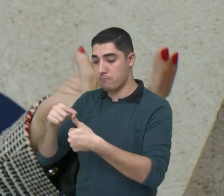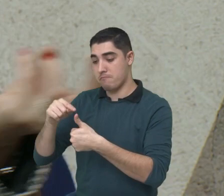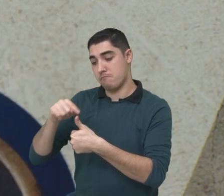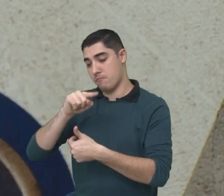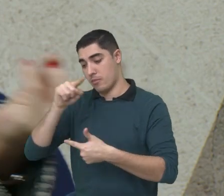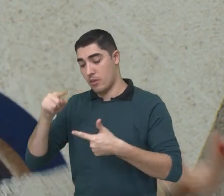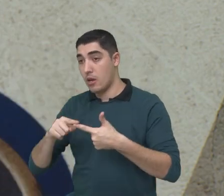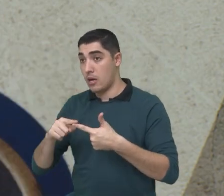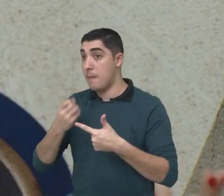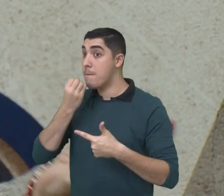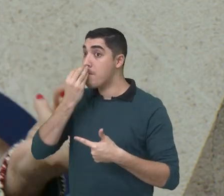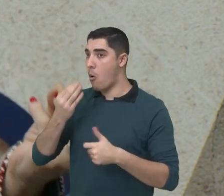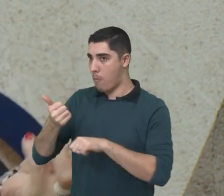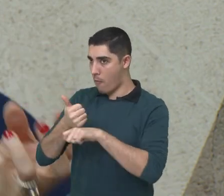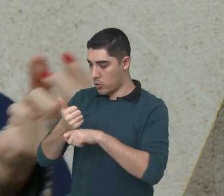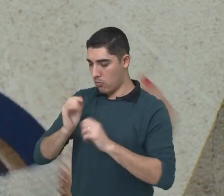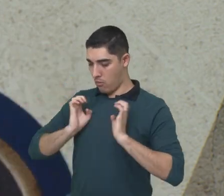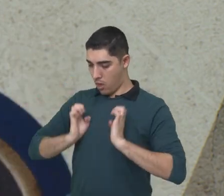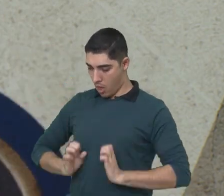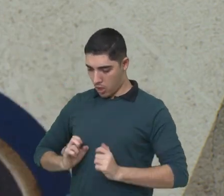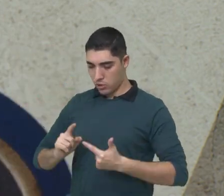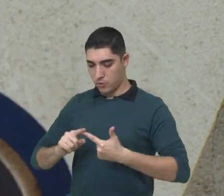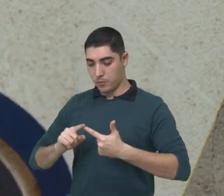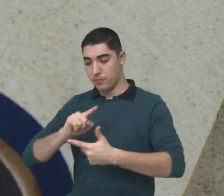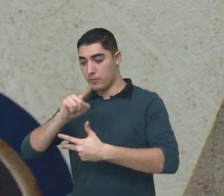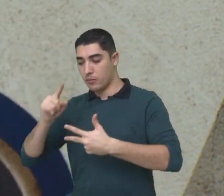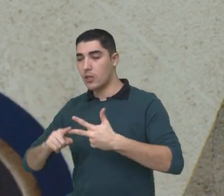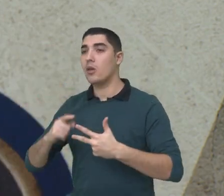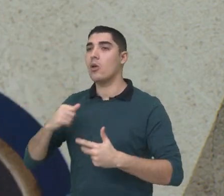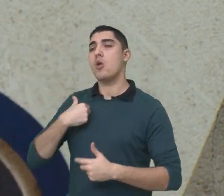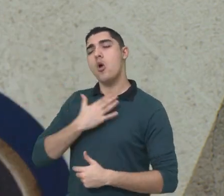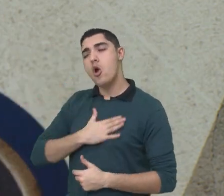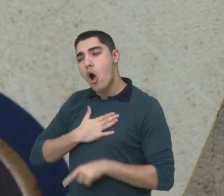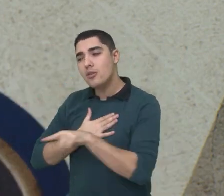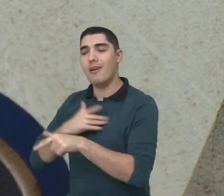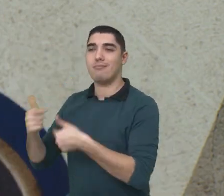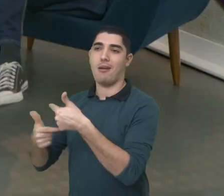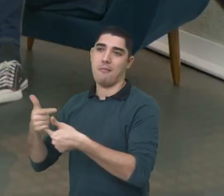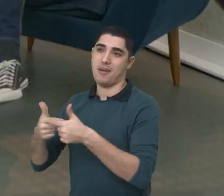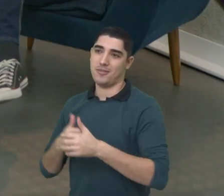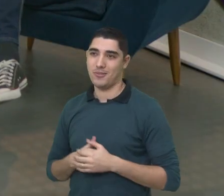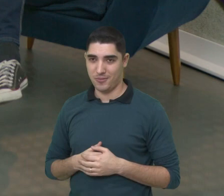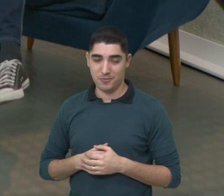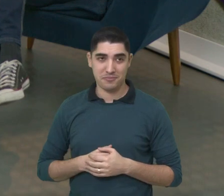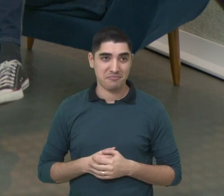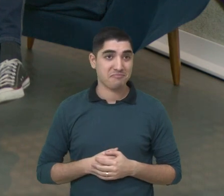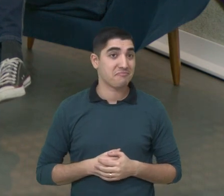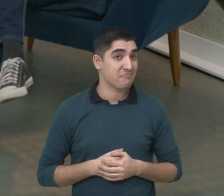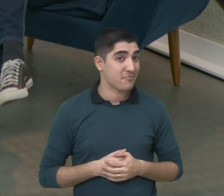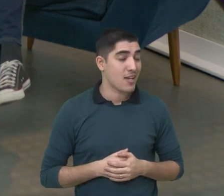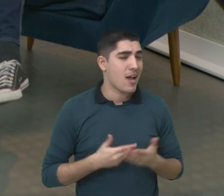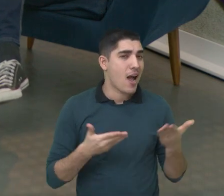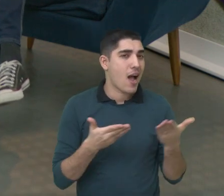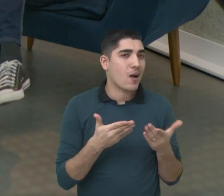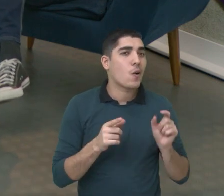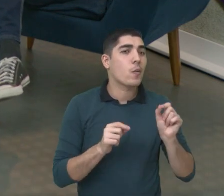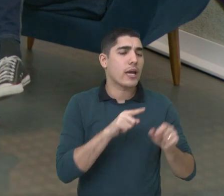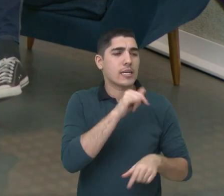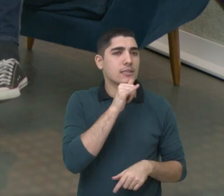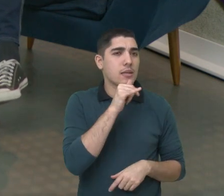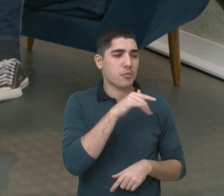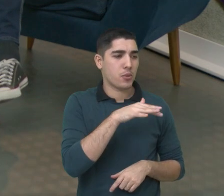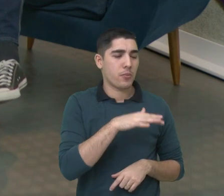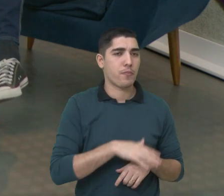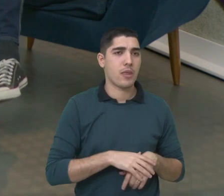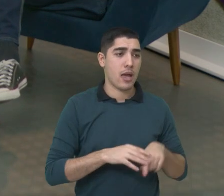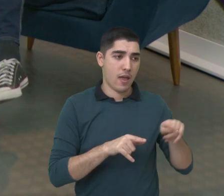bom profissional e ético e gostar daquilo que faz. Agora, Analice, o valor de renda,